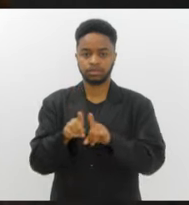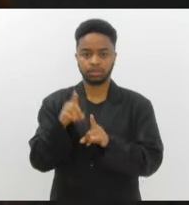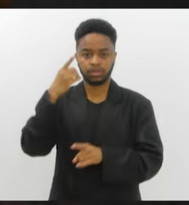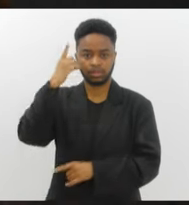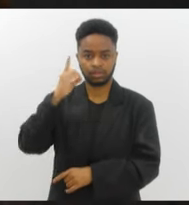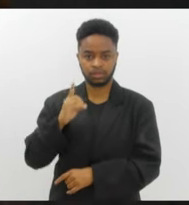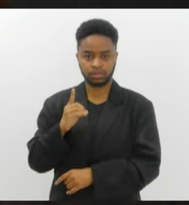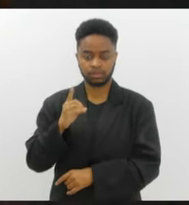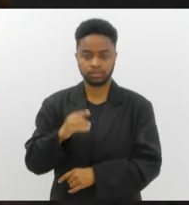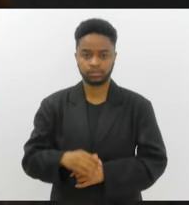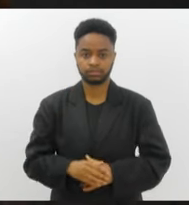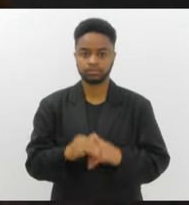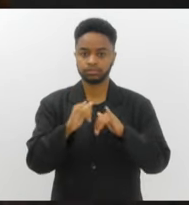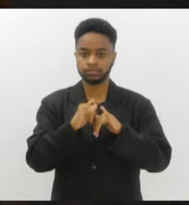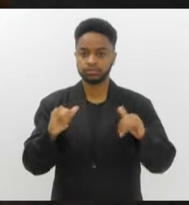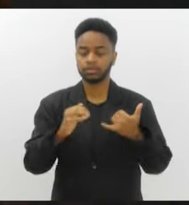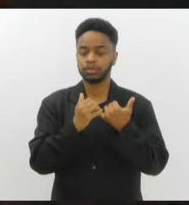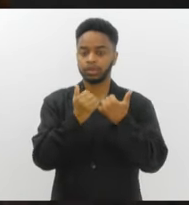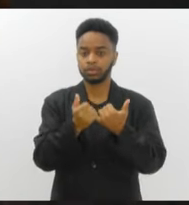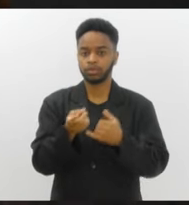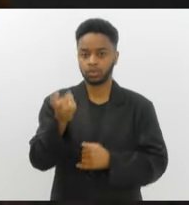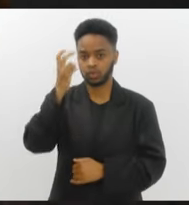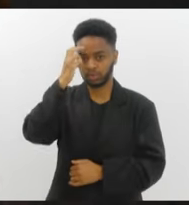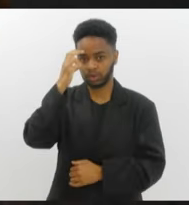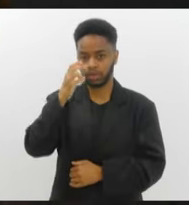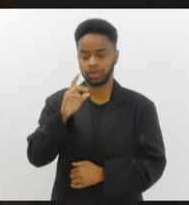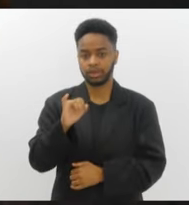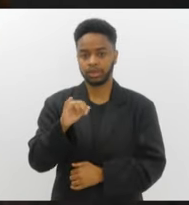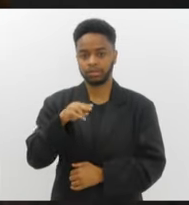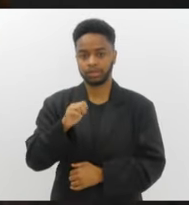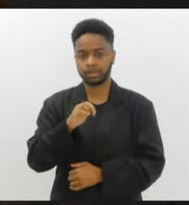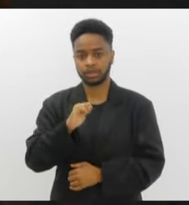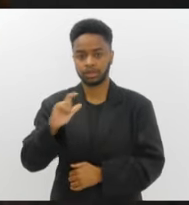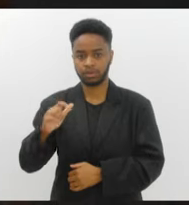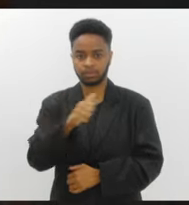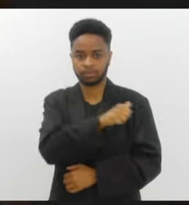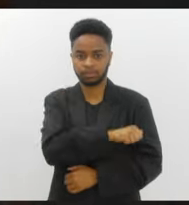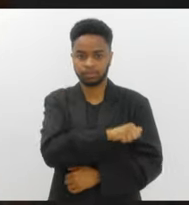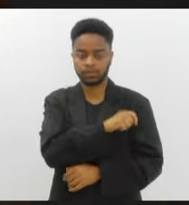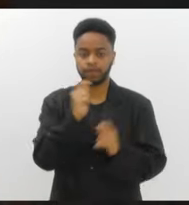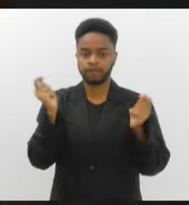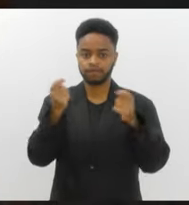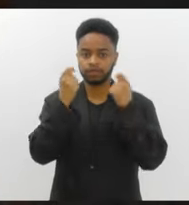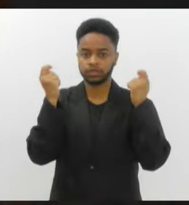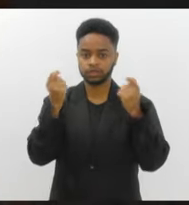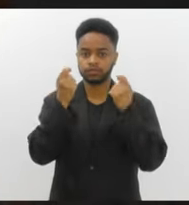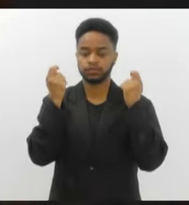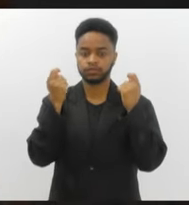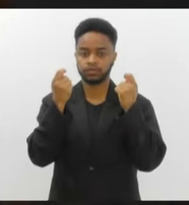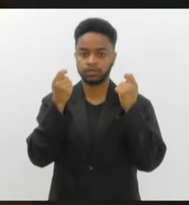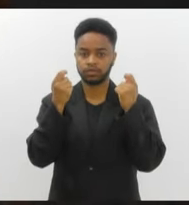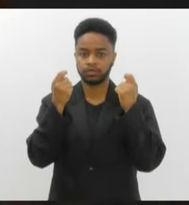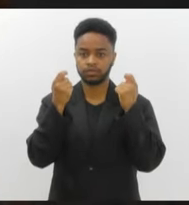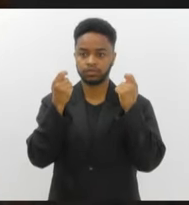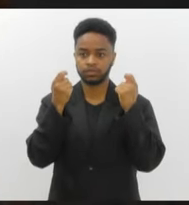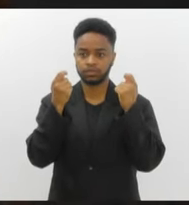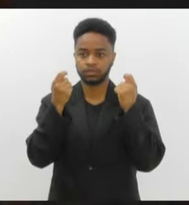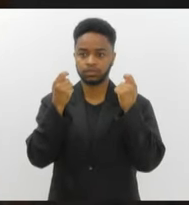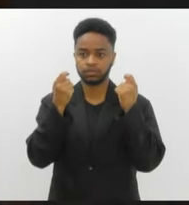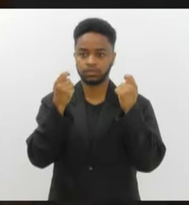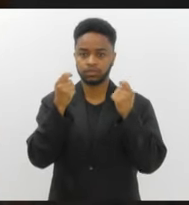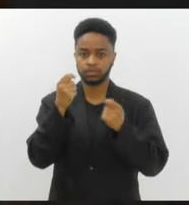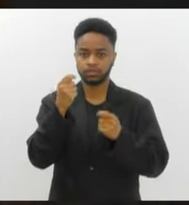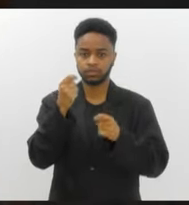Balbi, que declara patrimônio cultural e imaterial do Estado do Rio de Janeiro, Festival do Rio, Rio de Janeiro, em